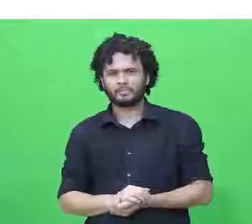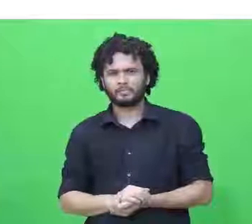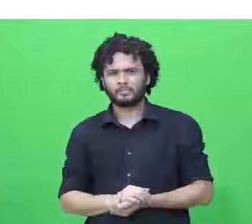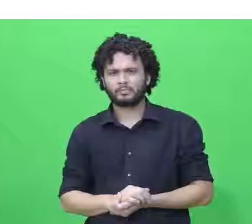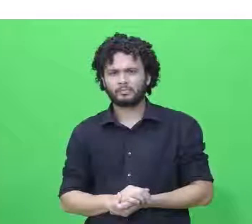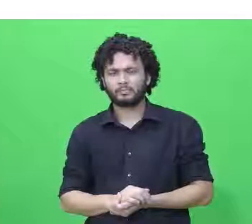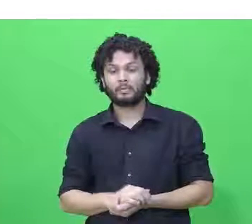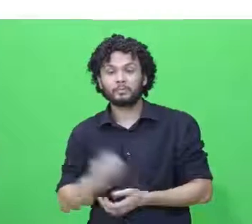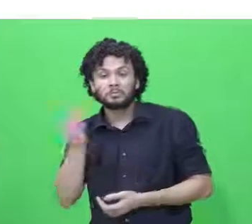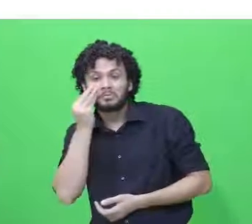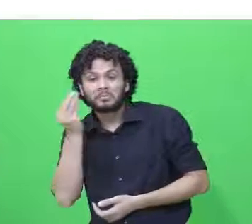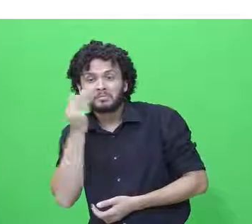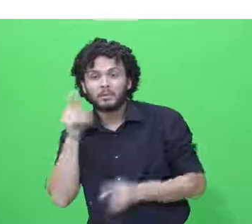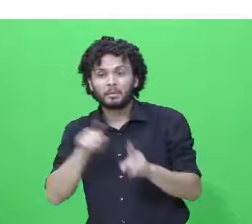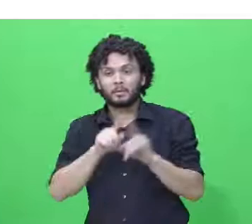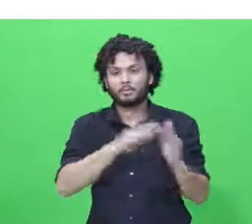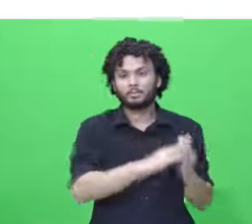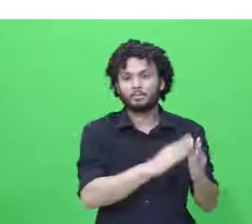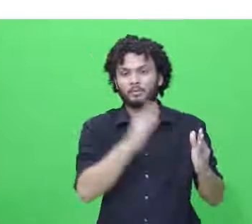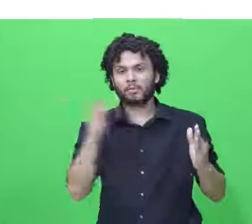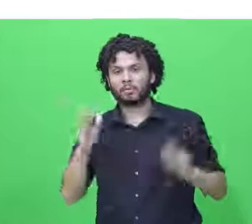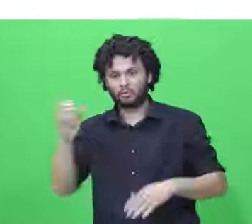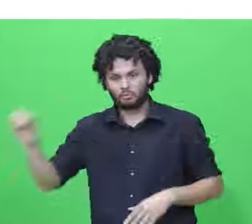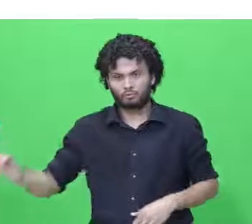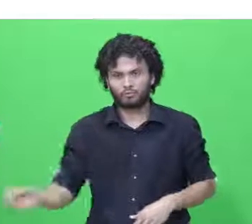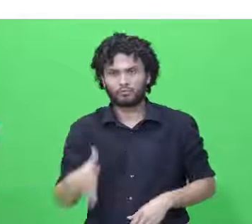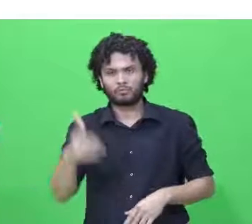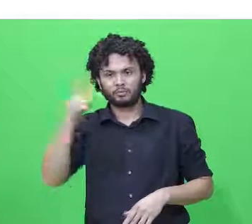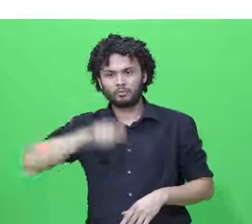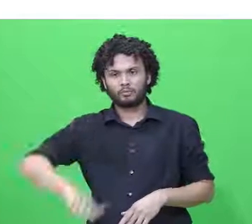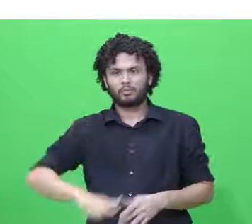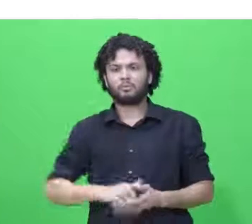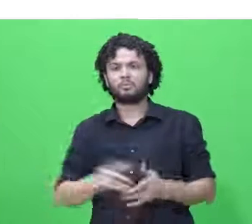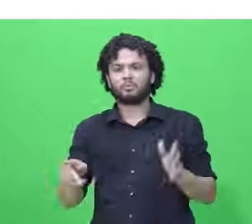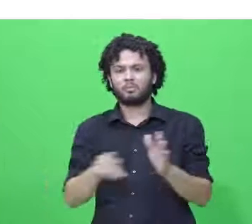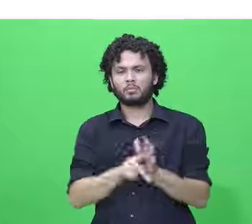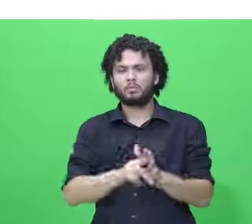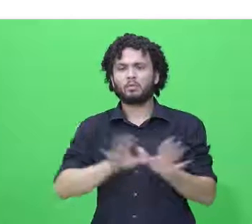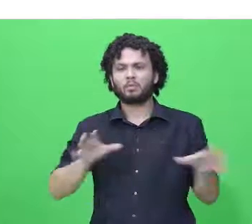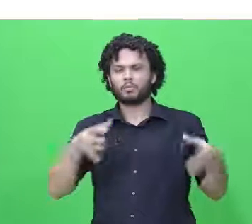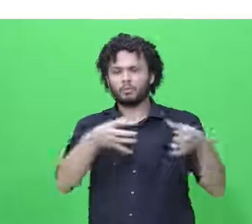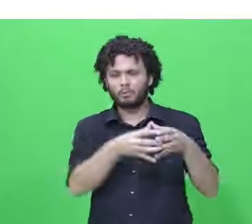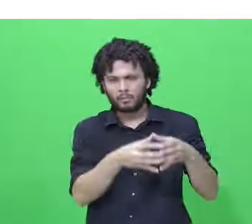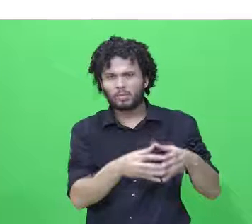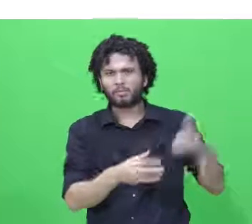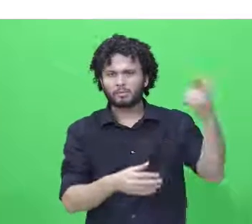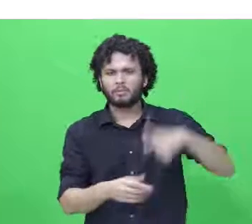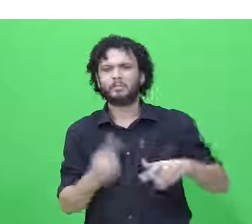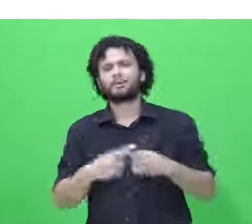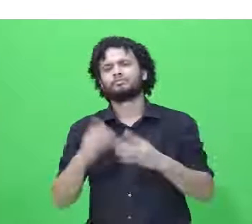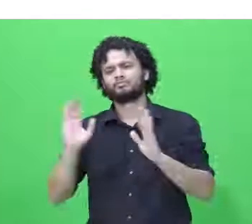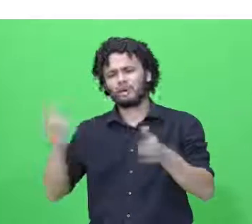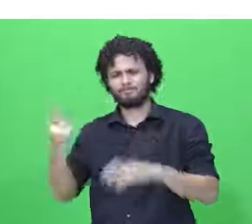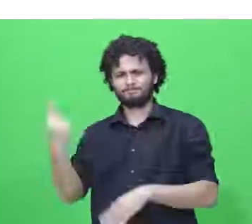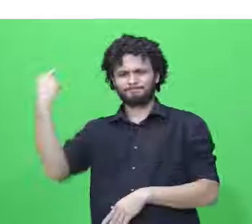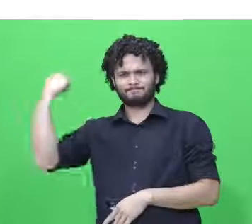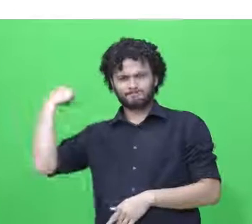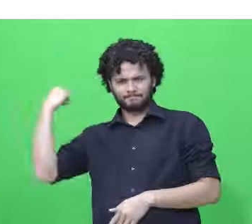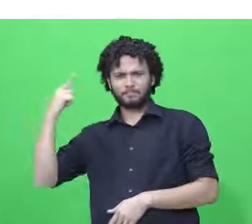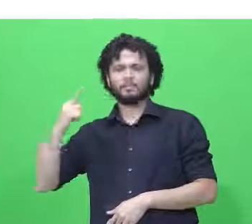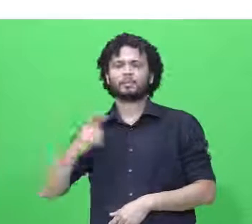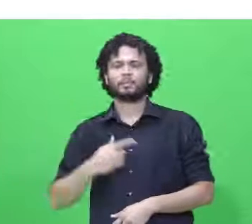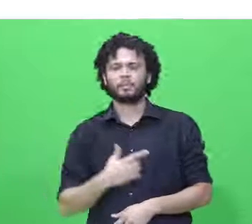A gente vai ver, então, nesse período, novamente, aí um levante comunista, né? Por que eu digo novamente? Porque no período anterior, esses governos